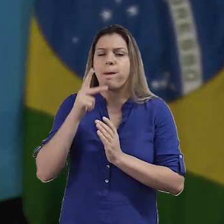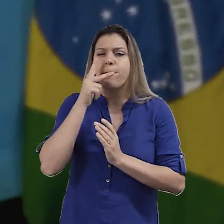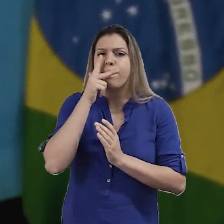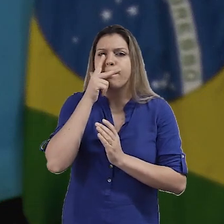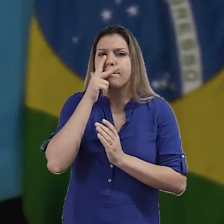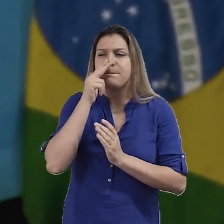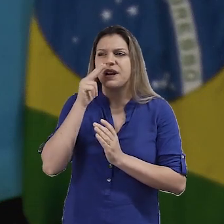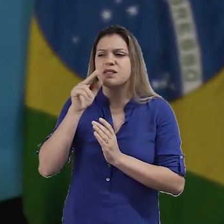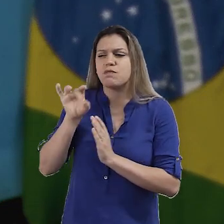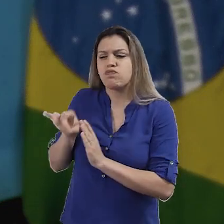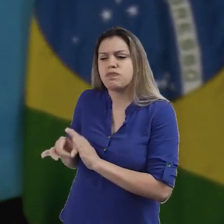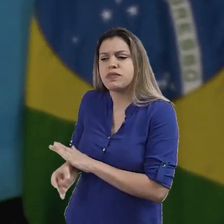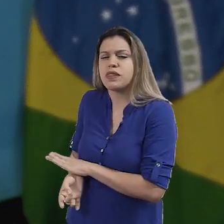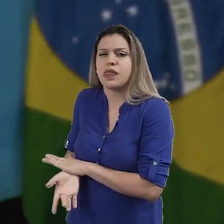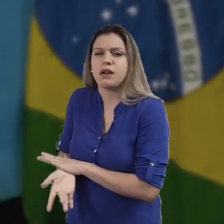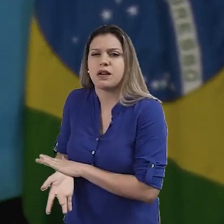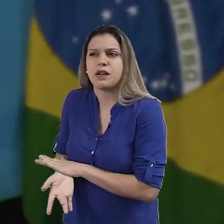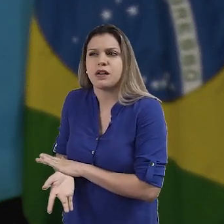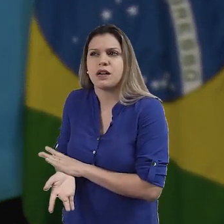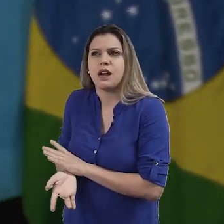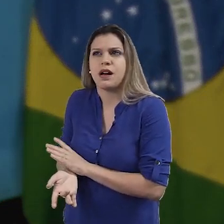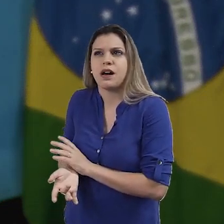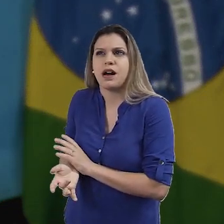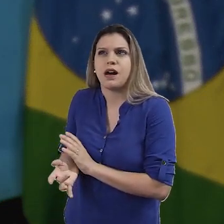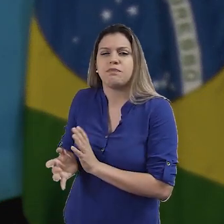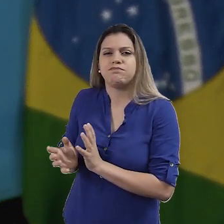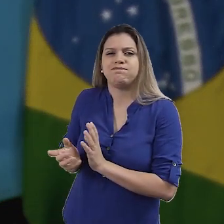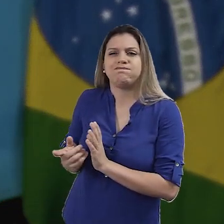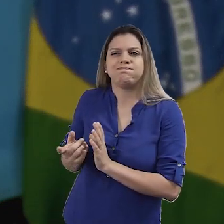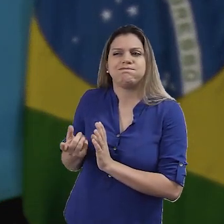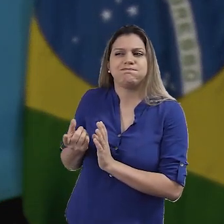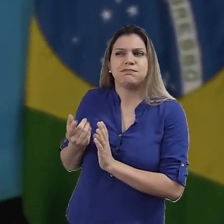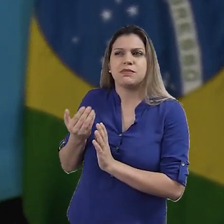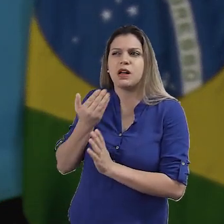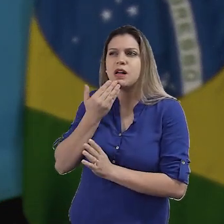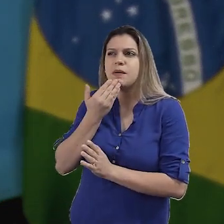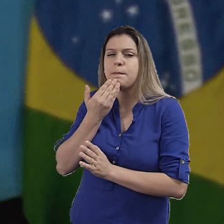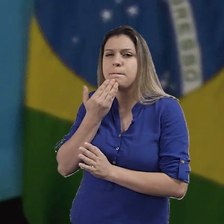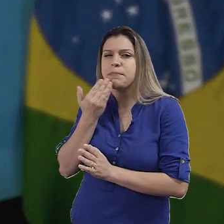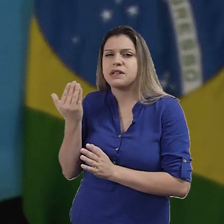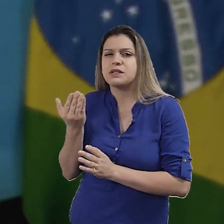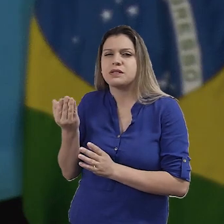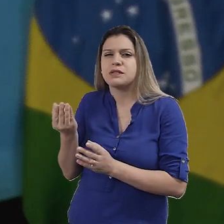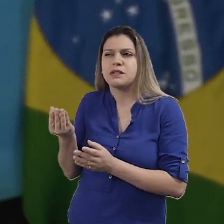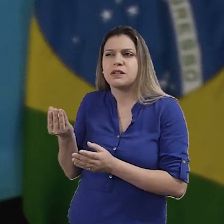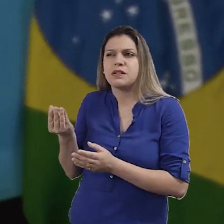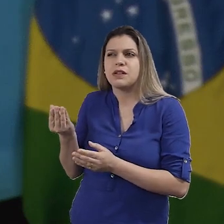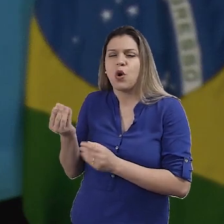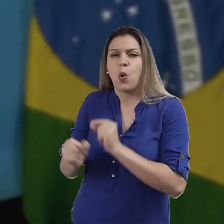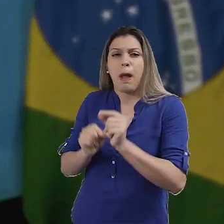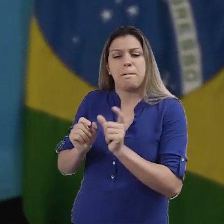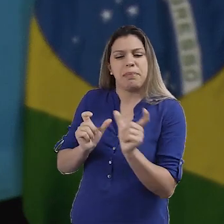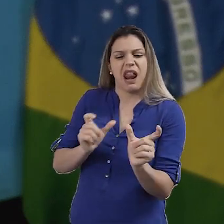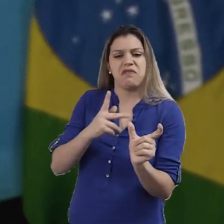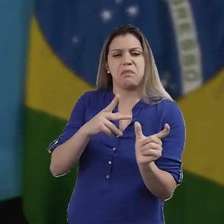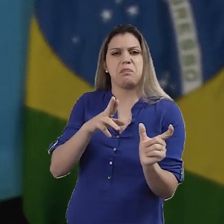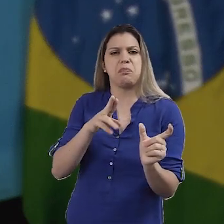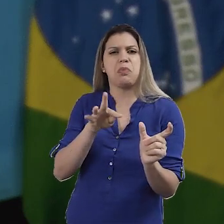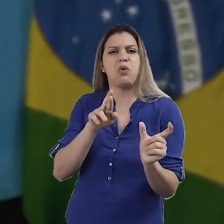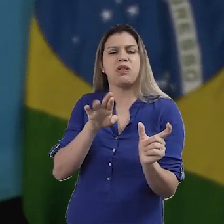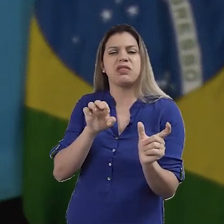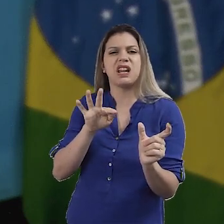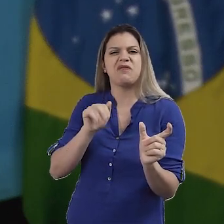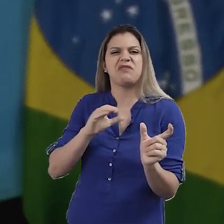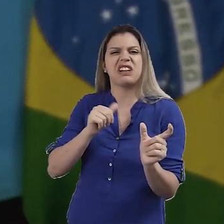questão do suborno. É a ideia de, até o dicionário traz o sentido de putrefação,